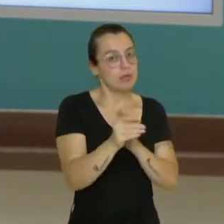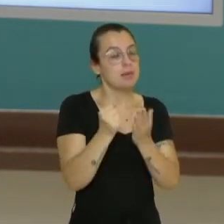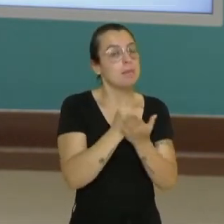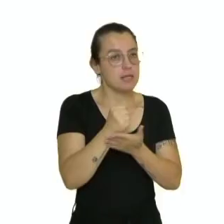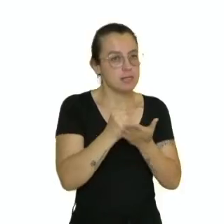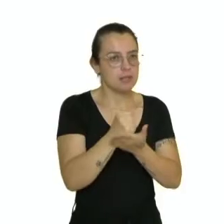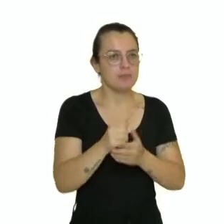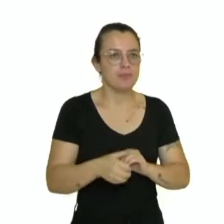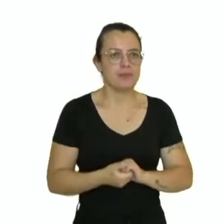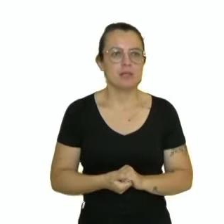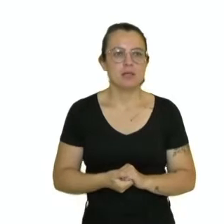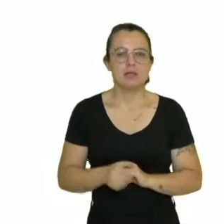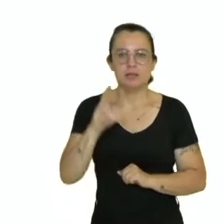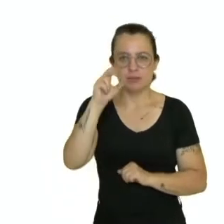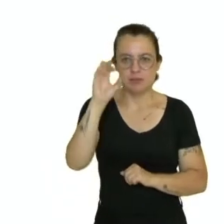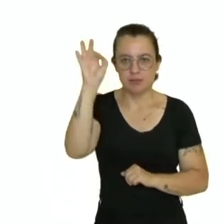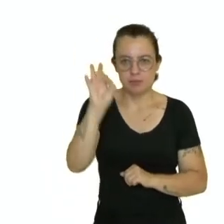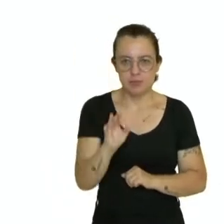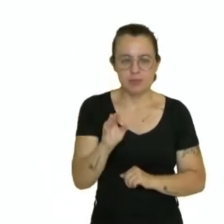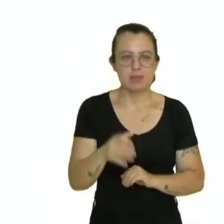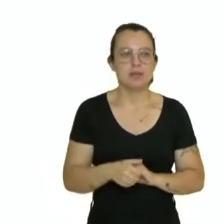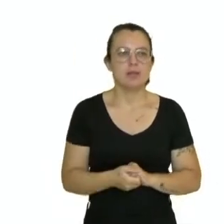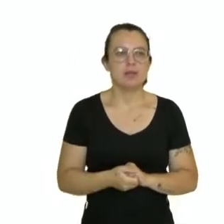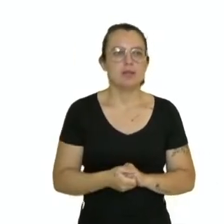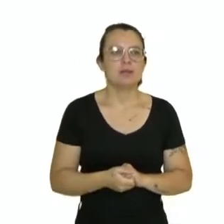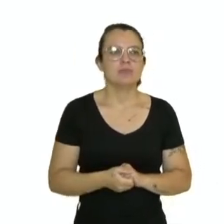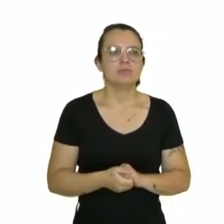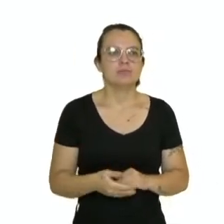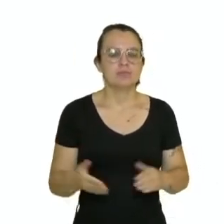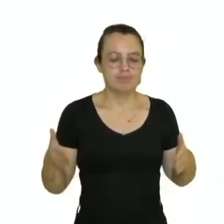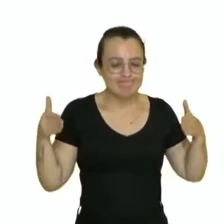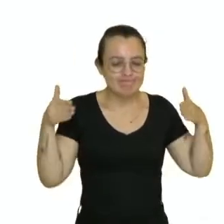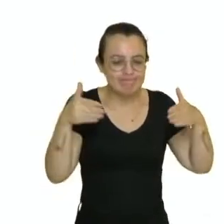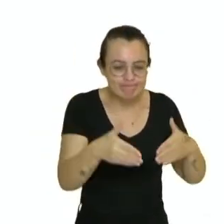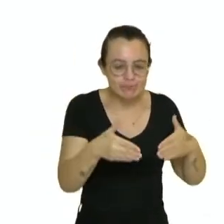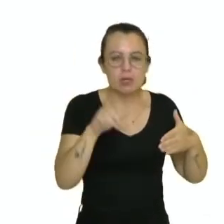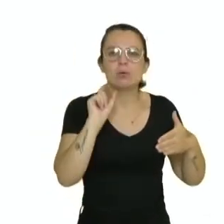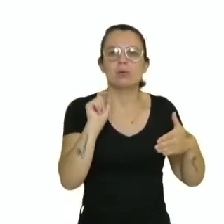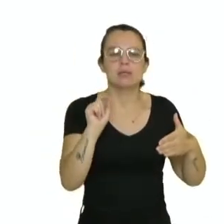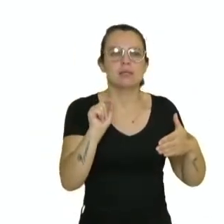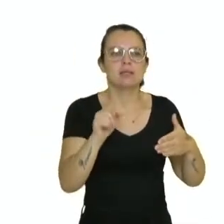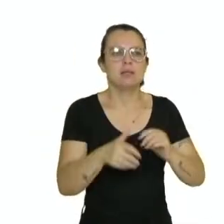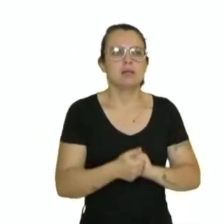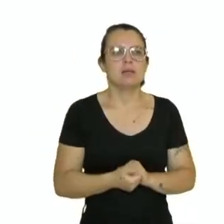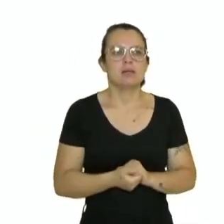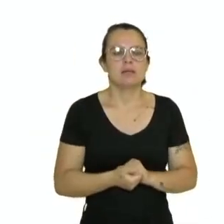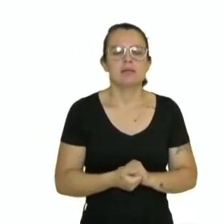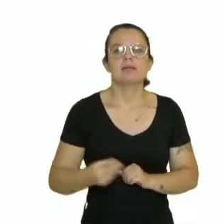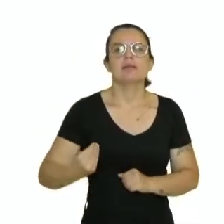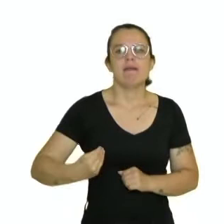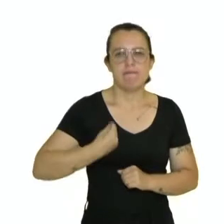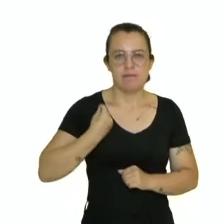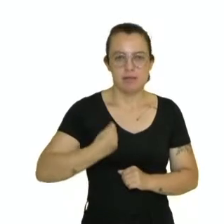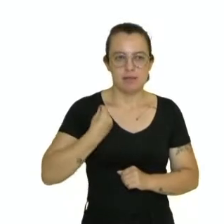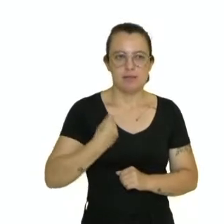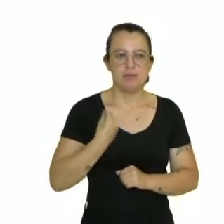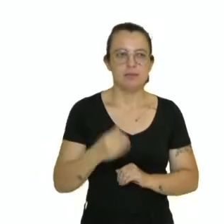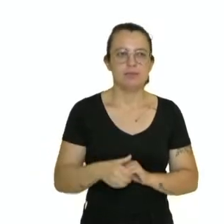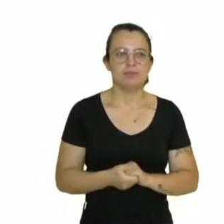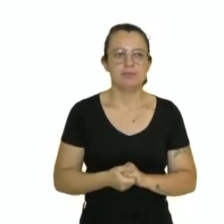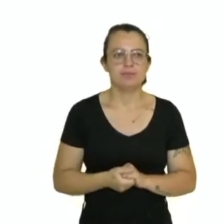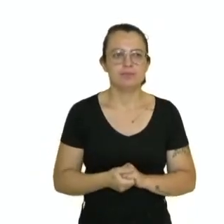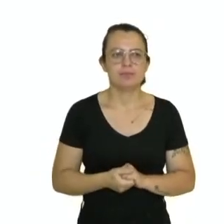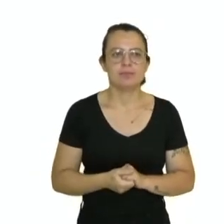básica. Então, 50% de sua renda deve ser dedicada às despesas de sobrevivência,